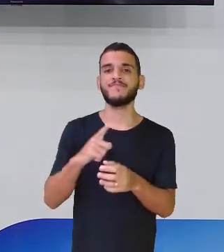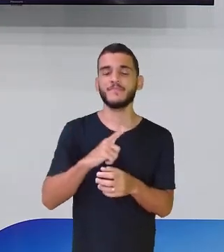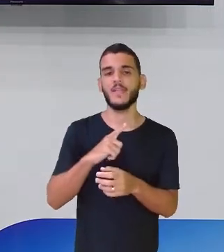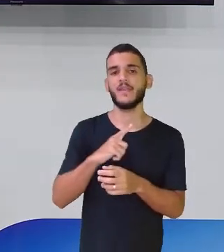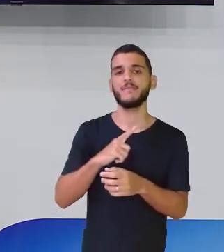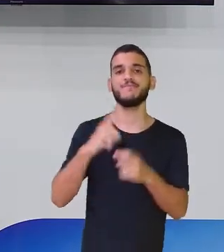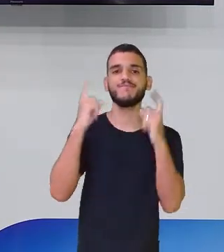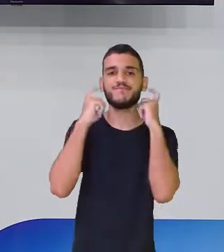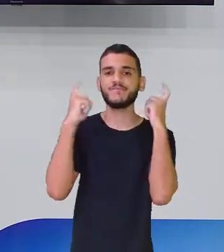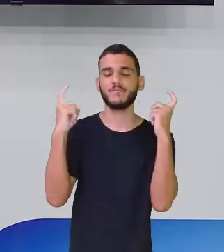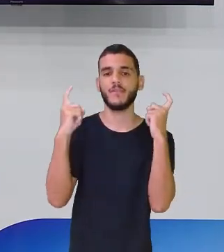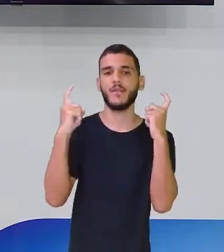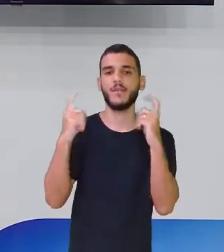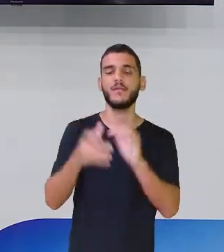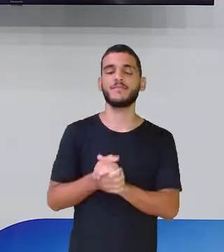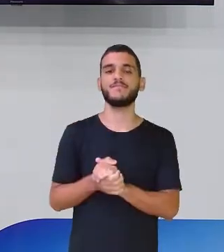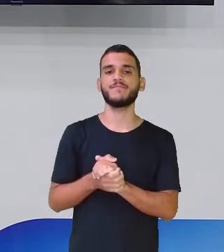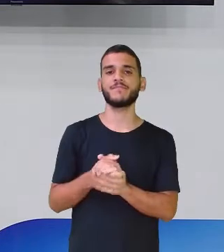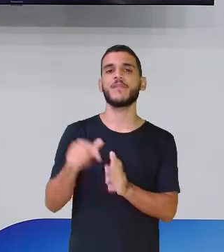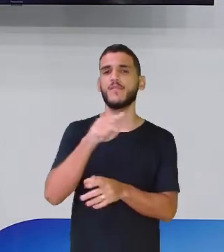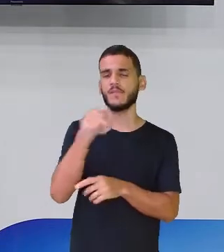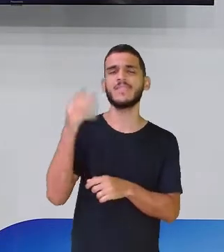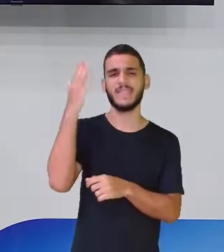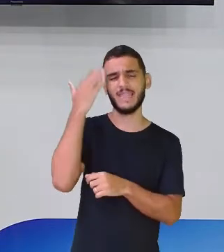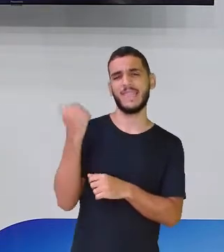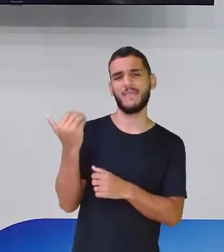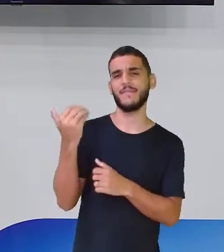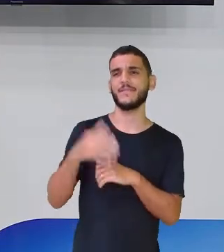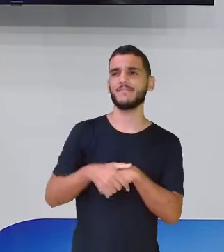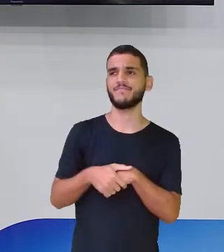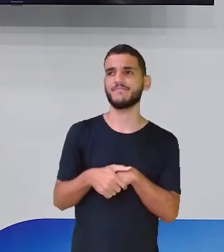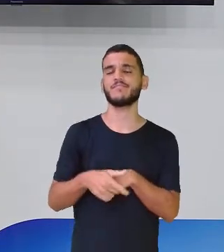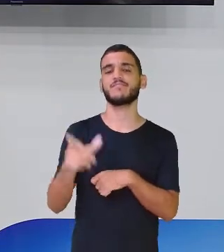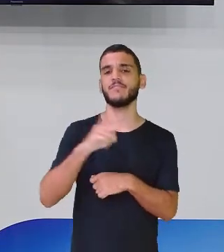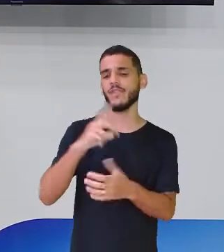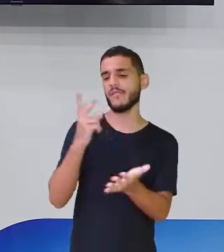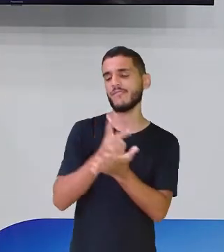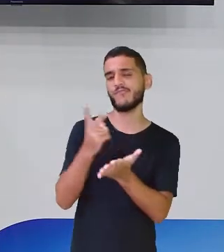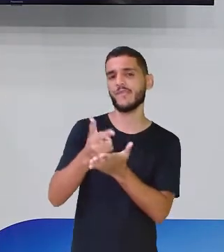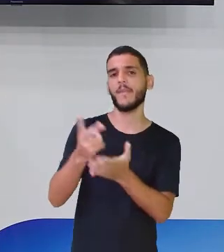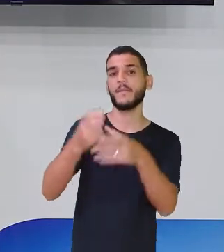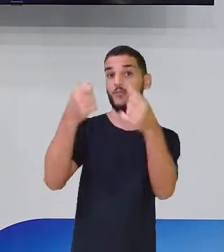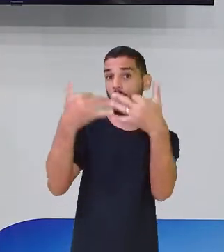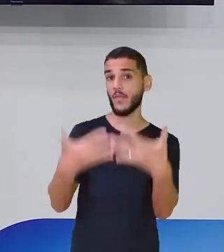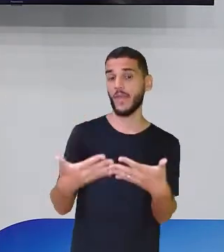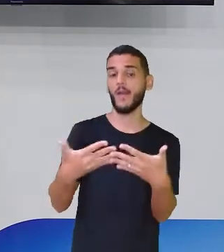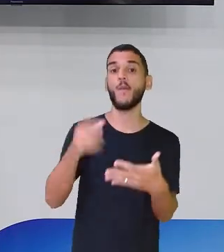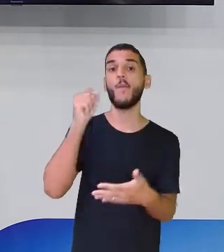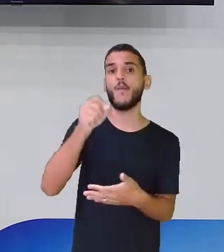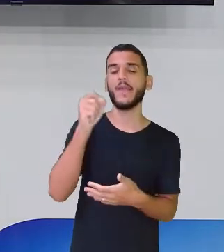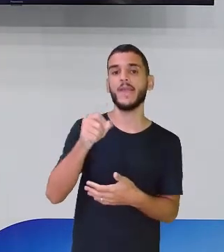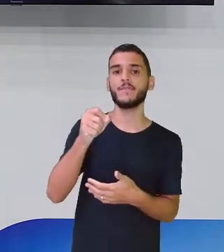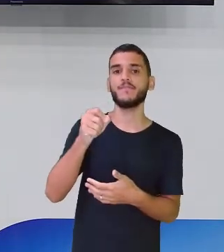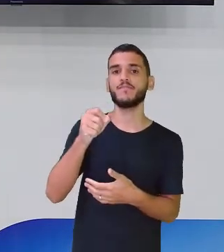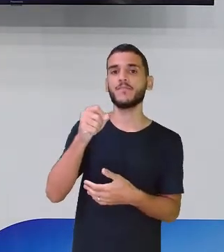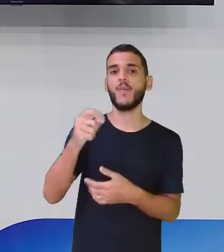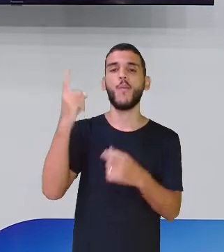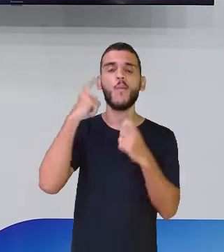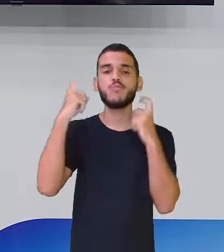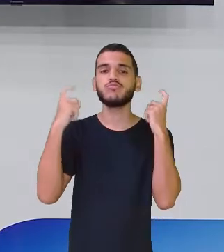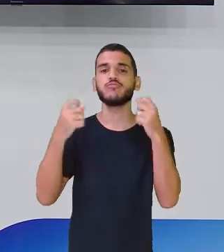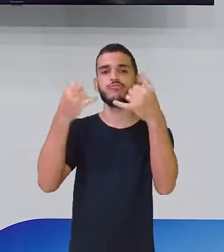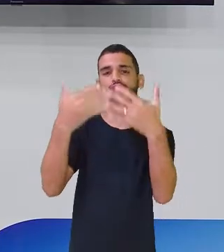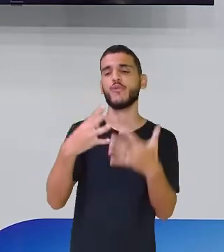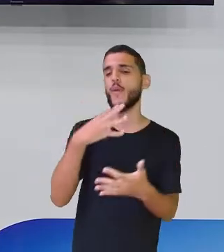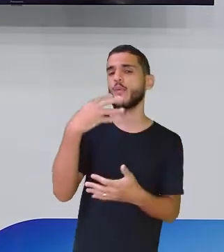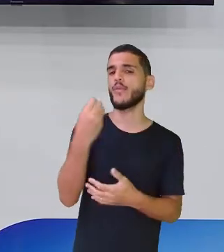vácuo. A gente, vocês já sabem disso, a gente tem sempre que fala do som, a gente vem trazendo esse conhecimento para vocês.